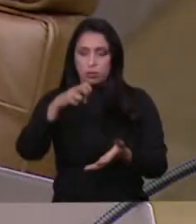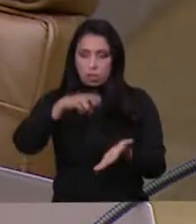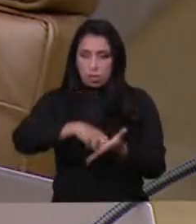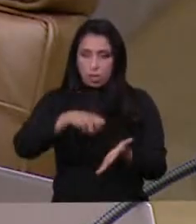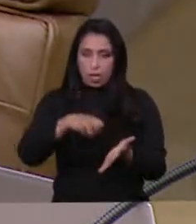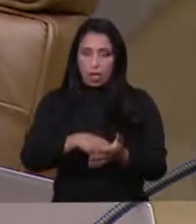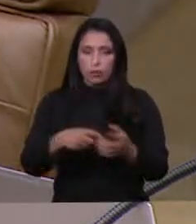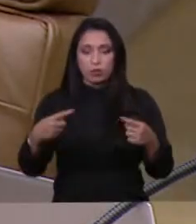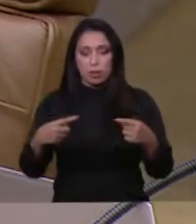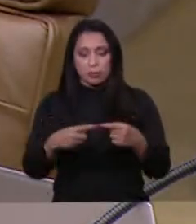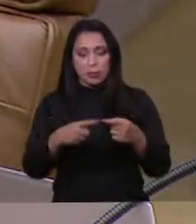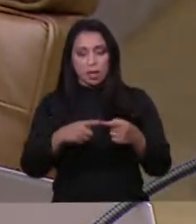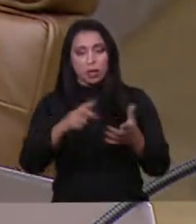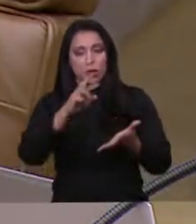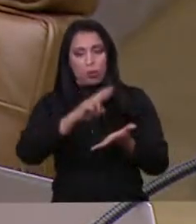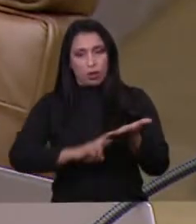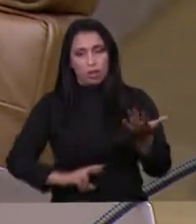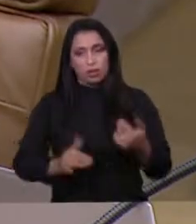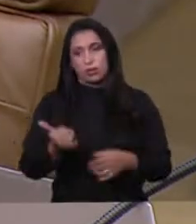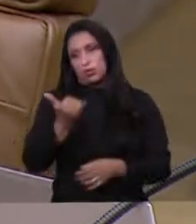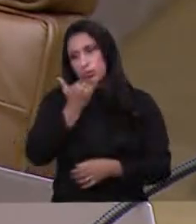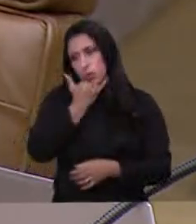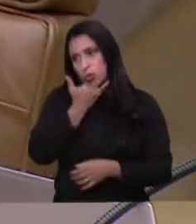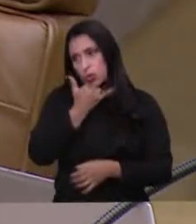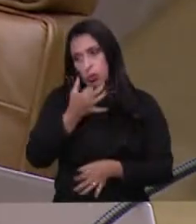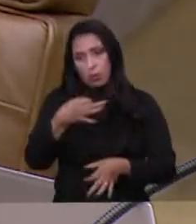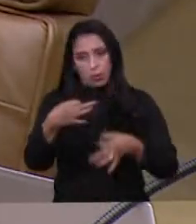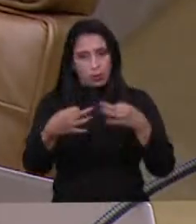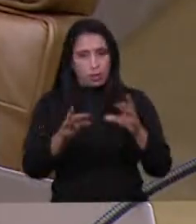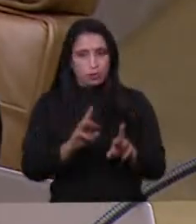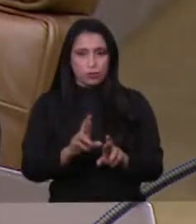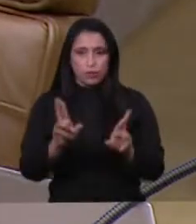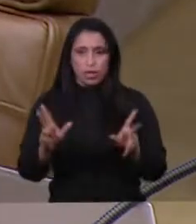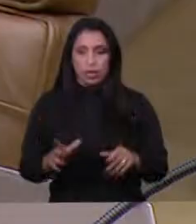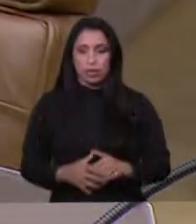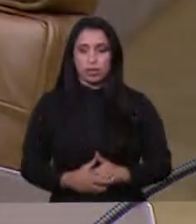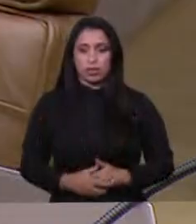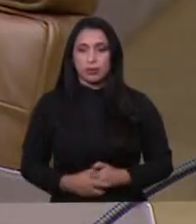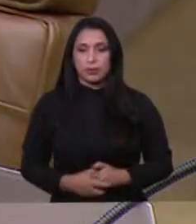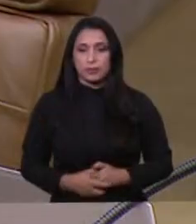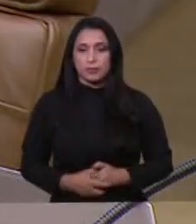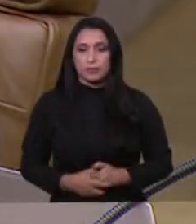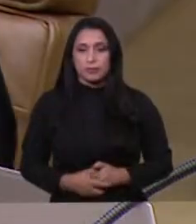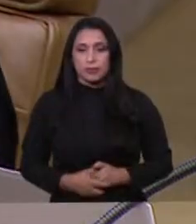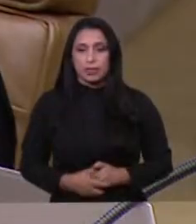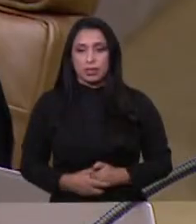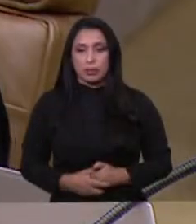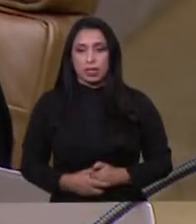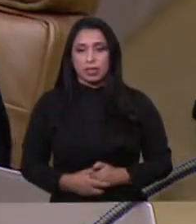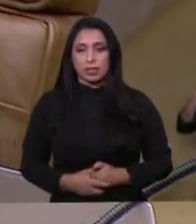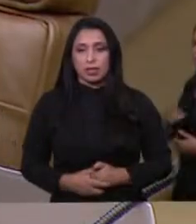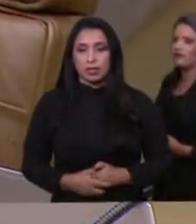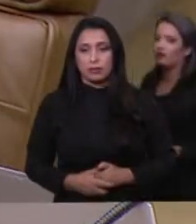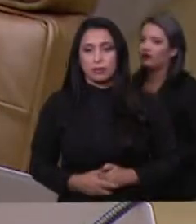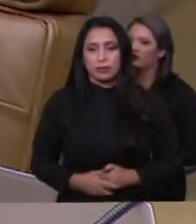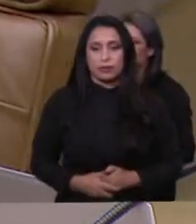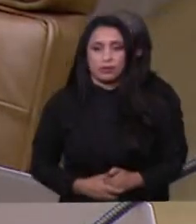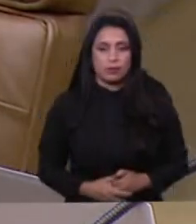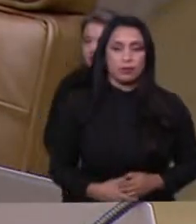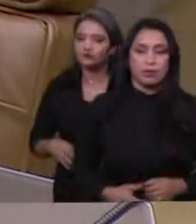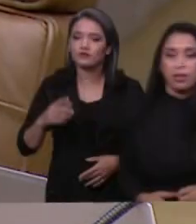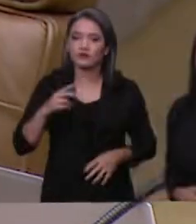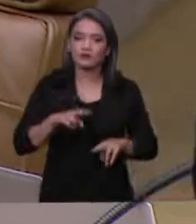com a do ministro relator, com todas as vênias daqueles que dela divergiram, no sentido da gravidade das